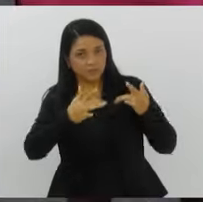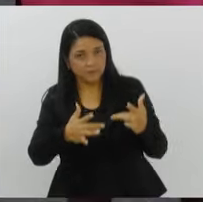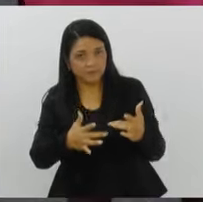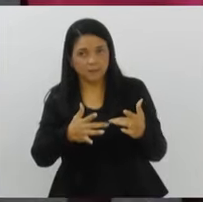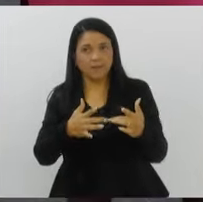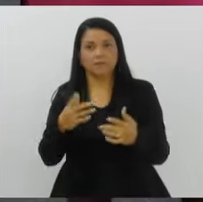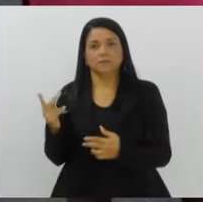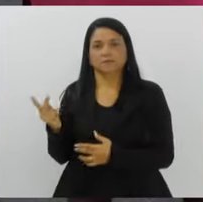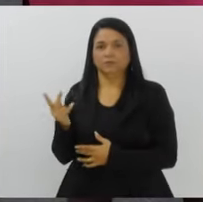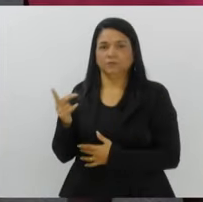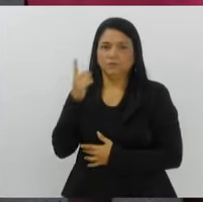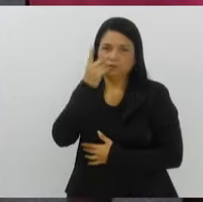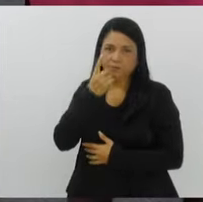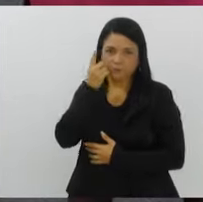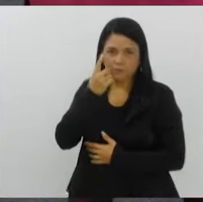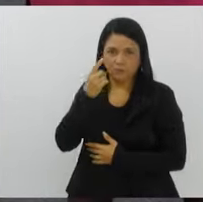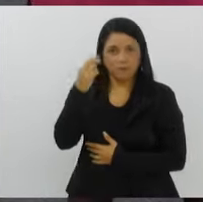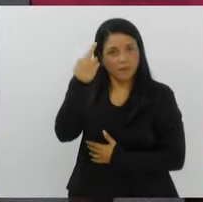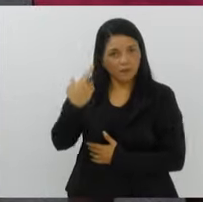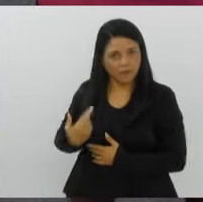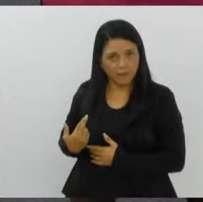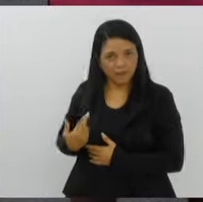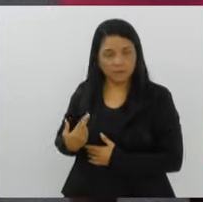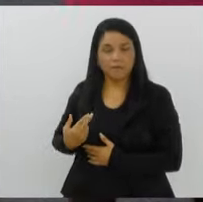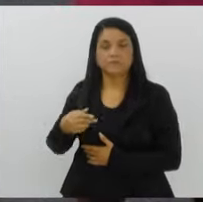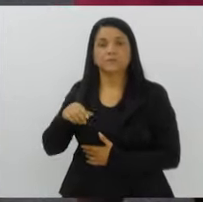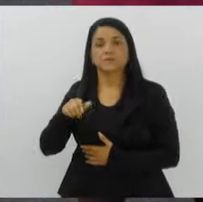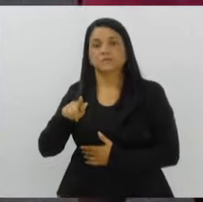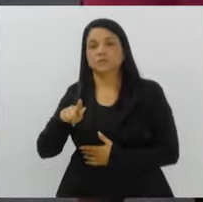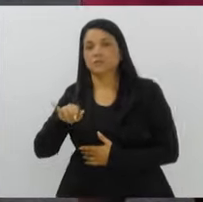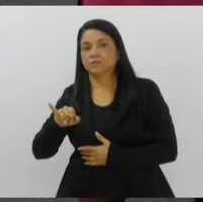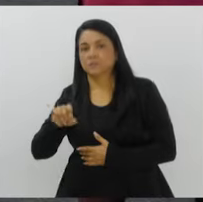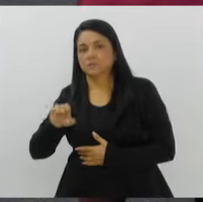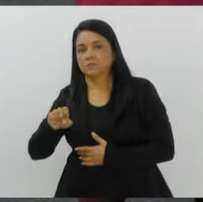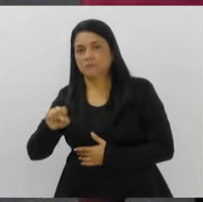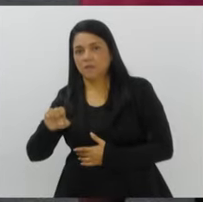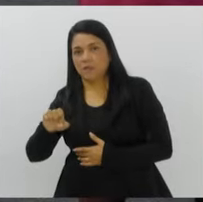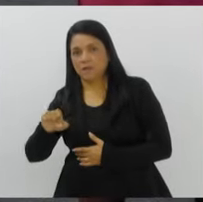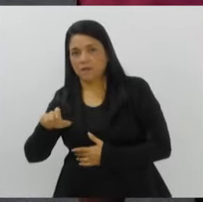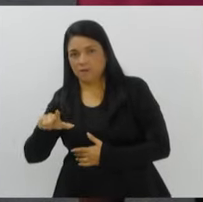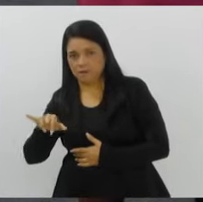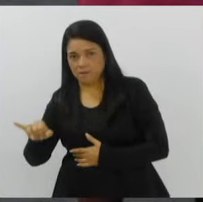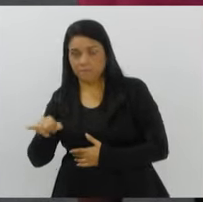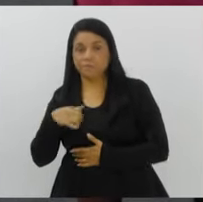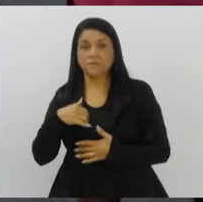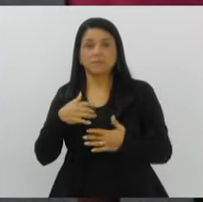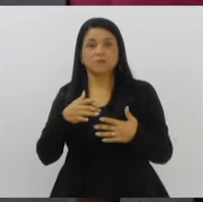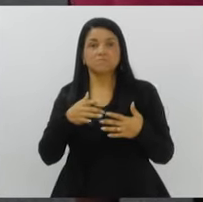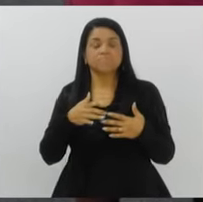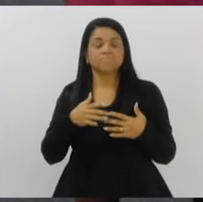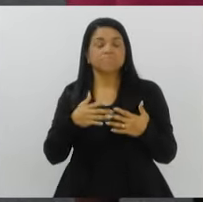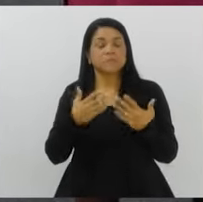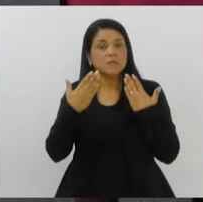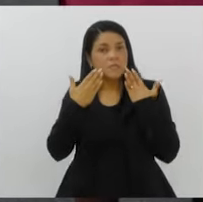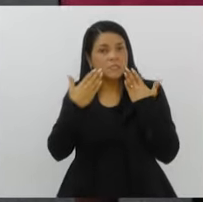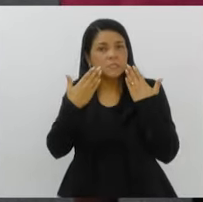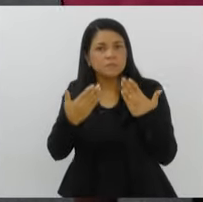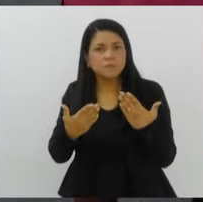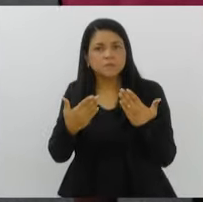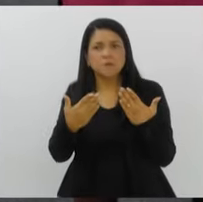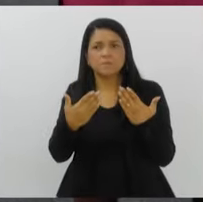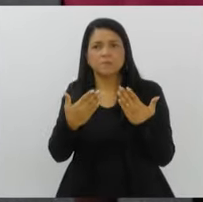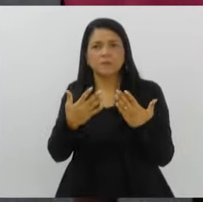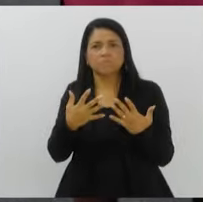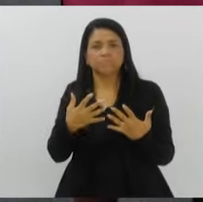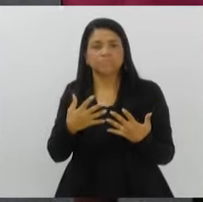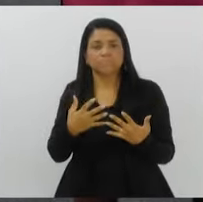com as minhas colegas deputadas Renata Souza e Gisele Monteiro e expressar a minha indignação e